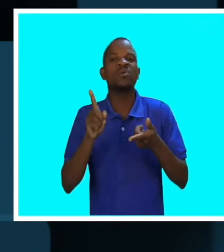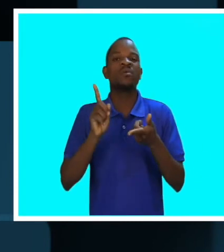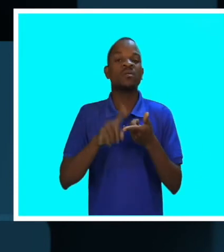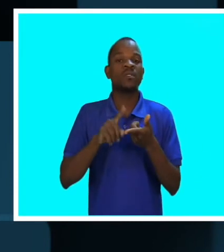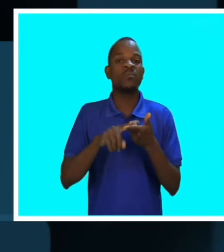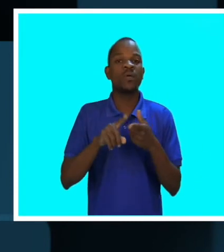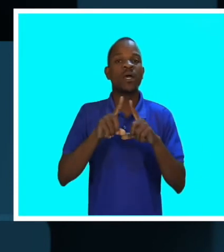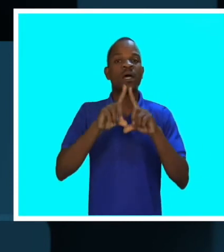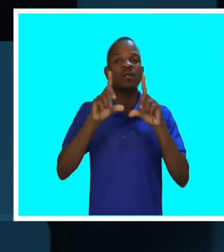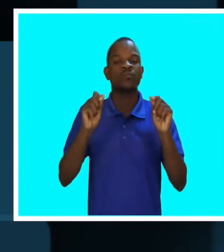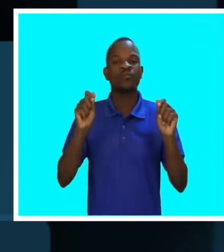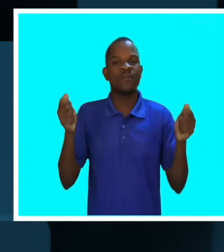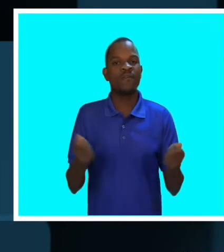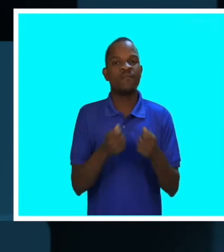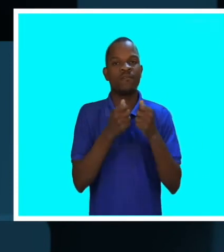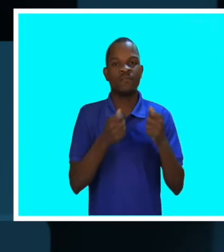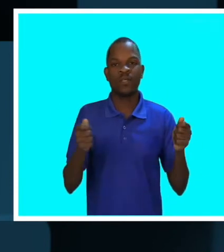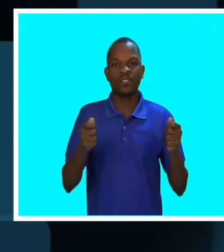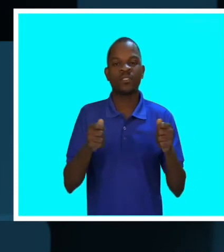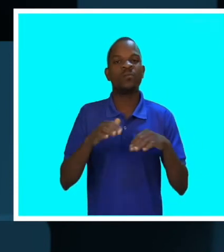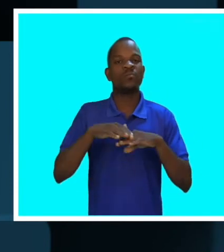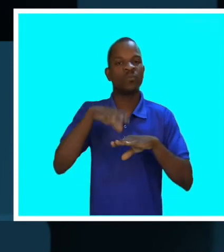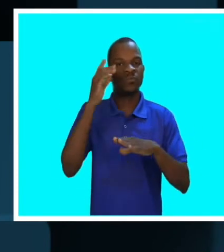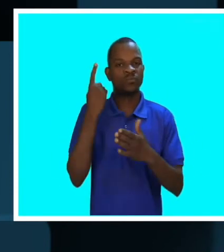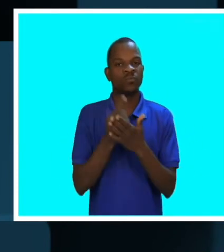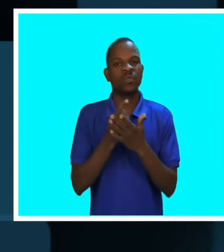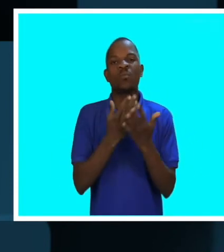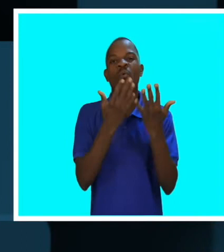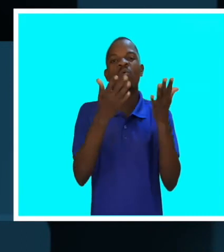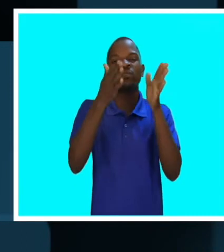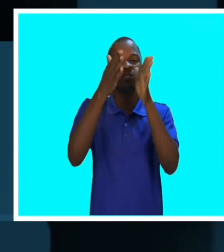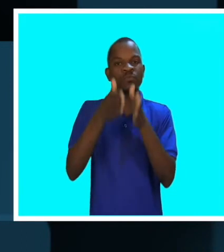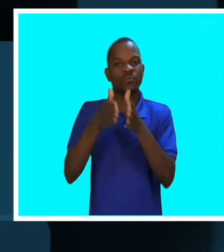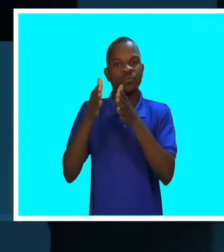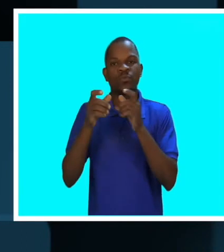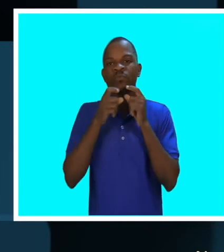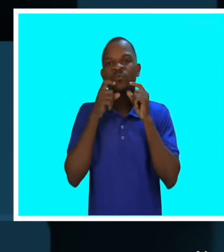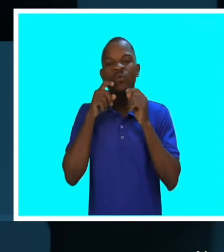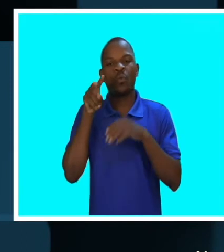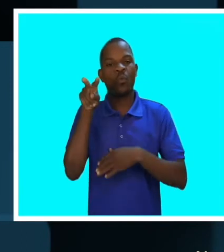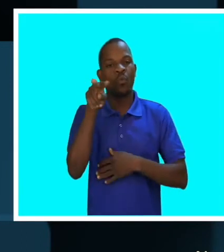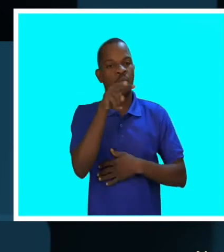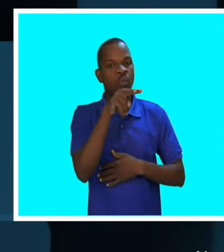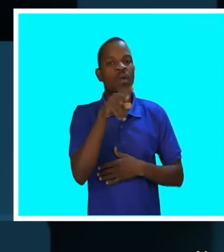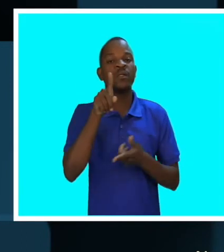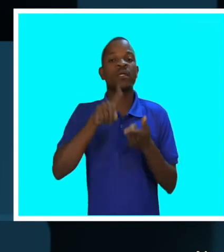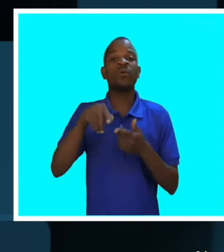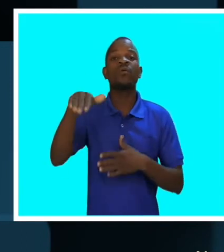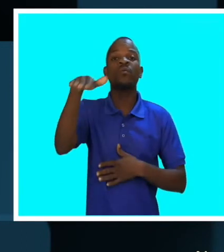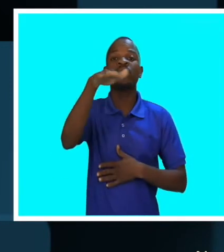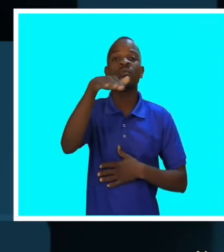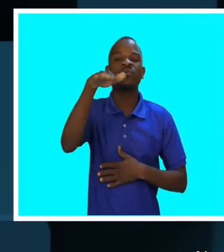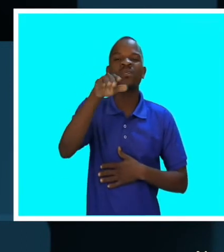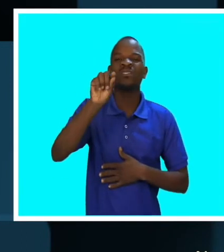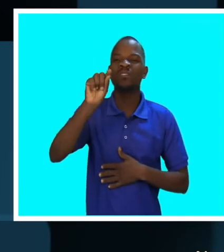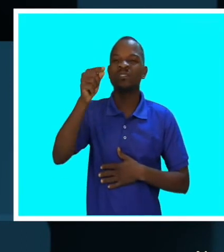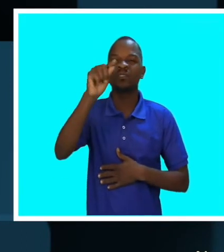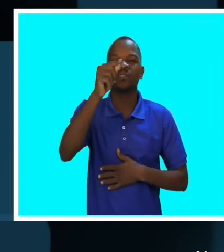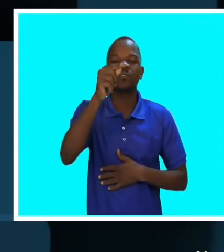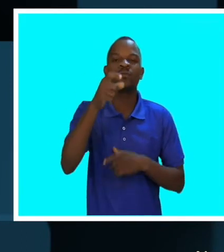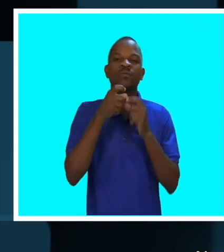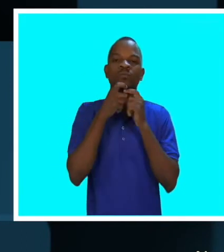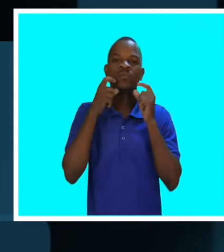E, acima de tudo, um espetáculo assistido e vivido por milhões de sanitários nas zonas mais